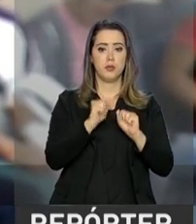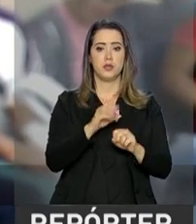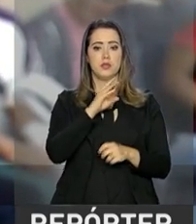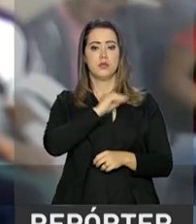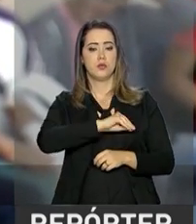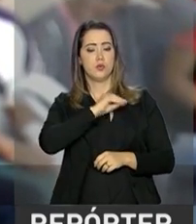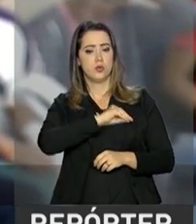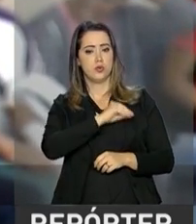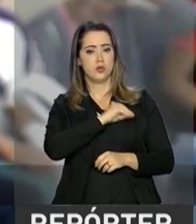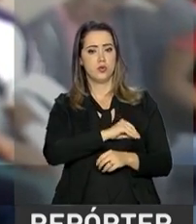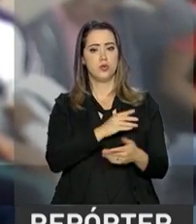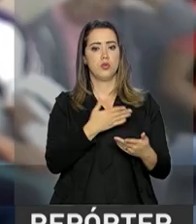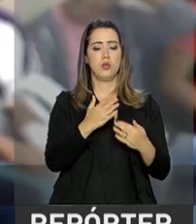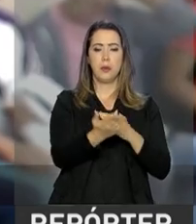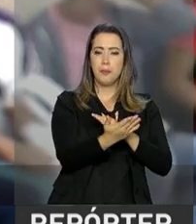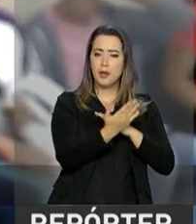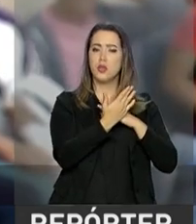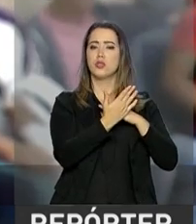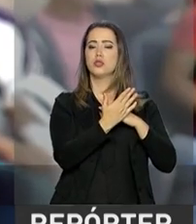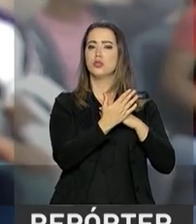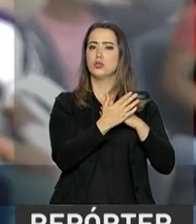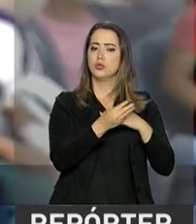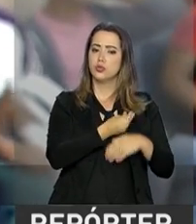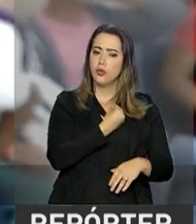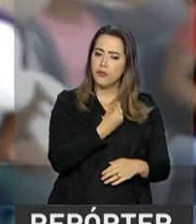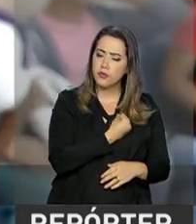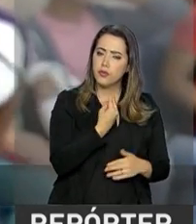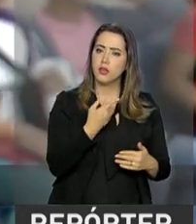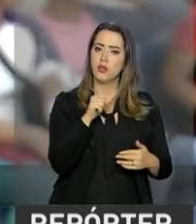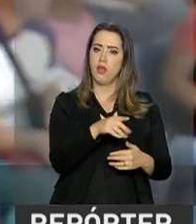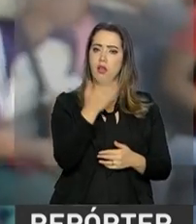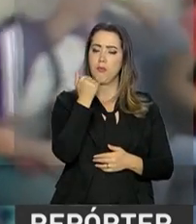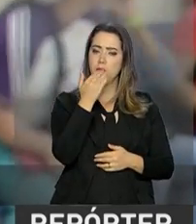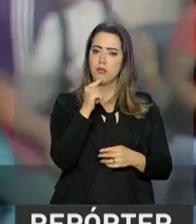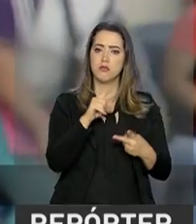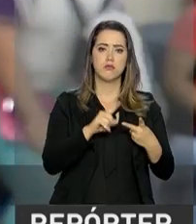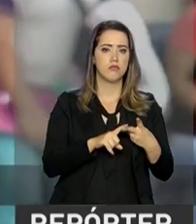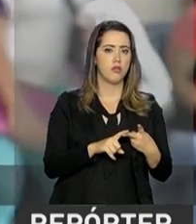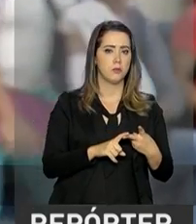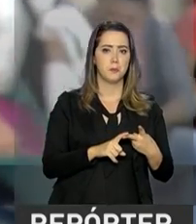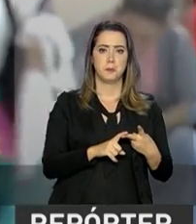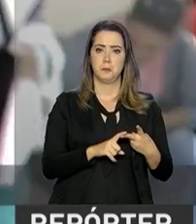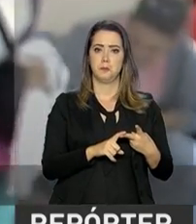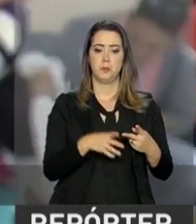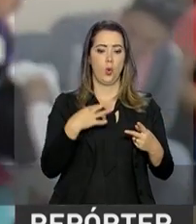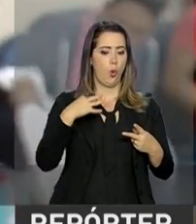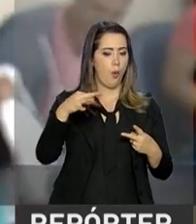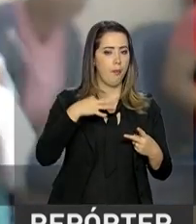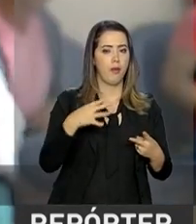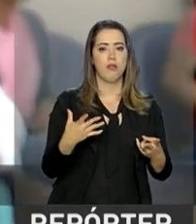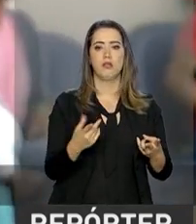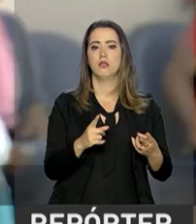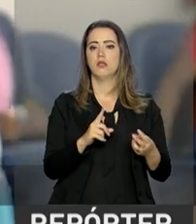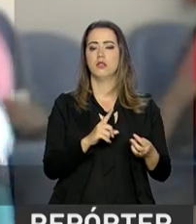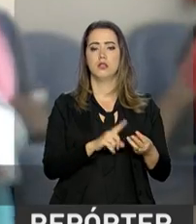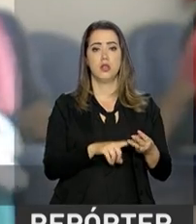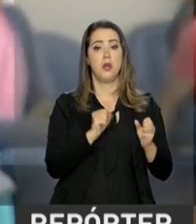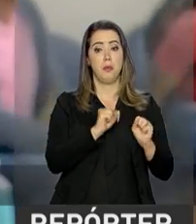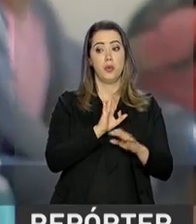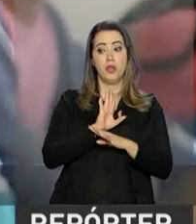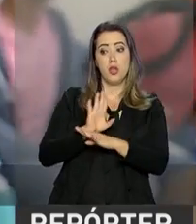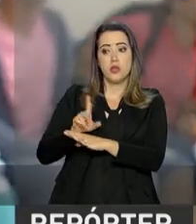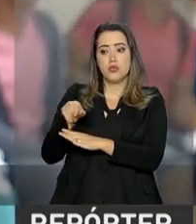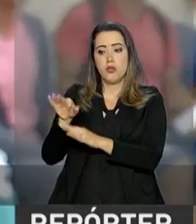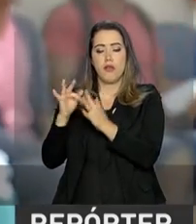o dinheiro que mudanças no time tanto a alimentação na europa e poder